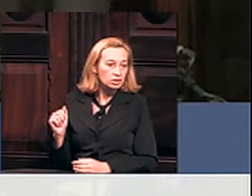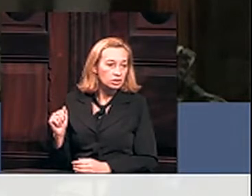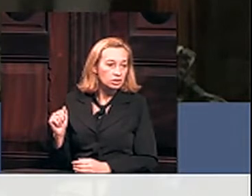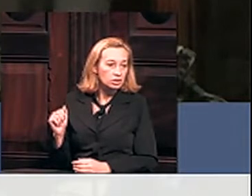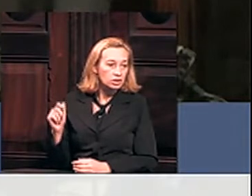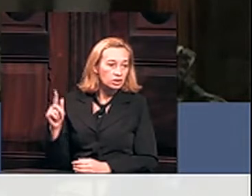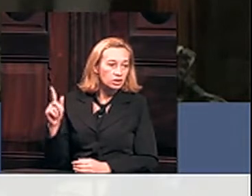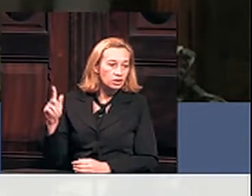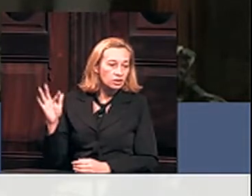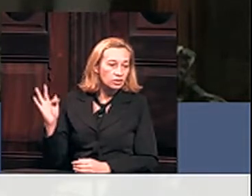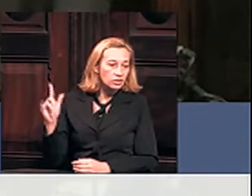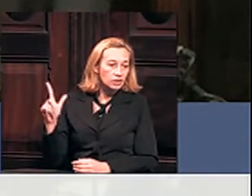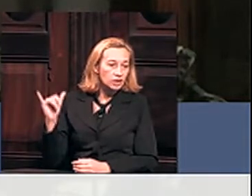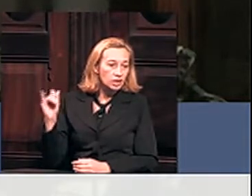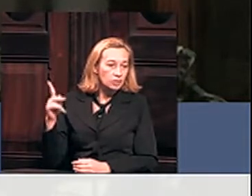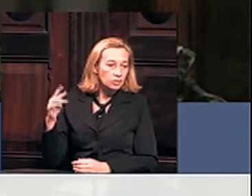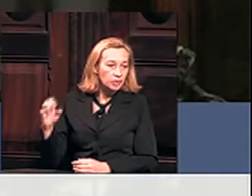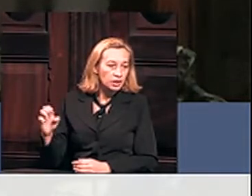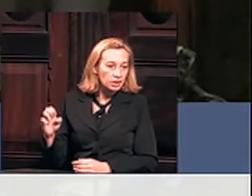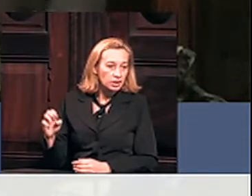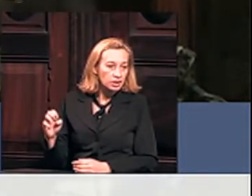Felipe Neto,